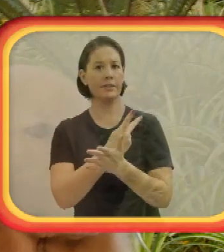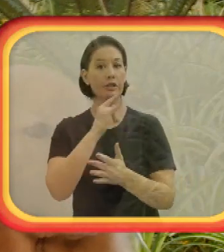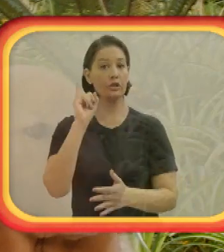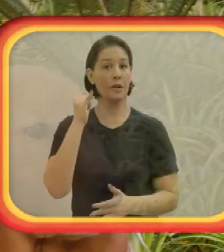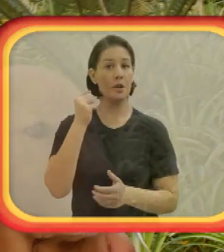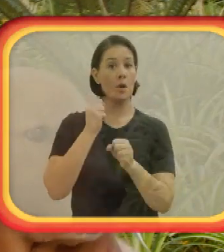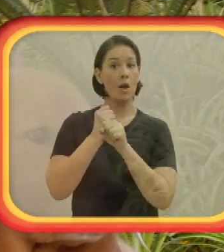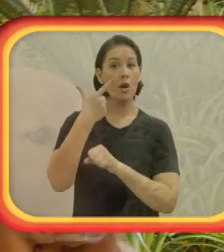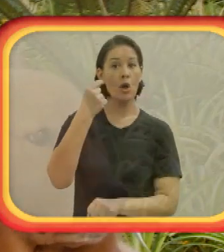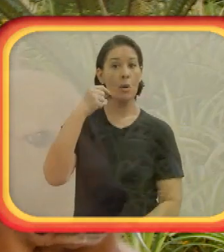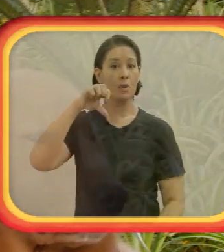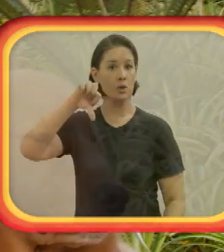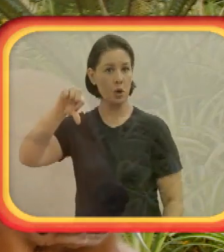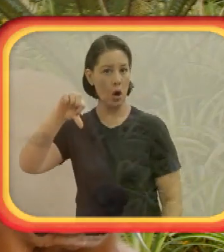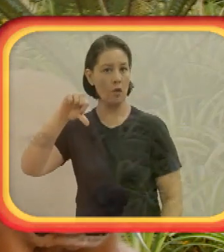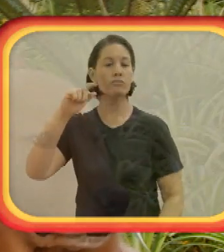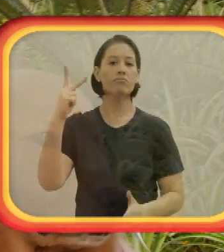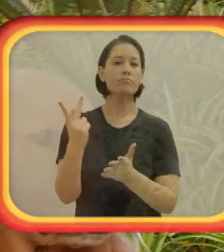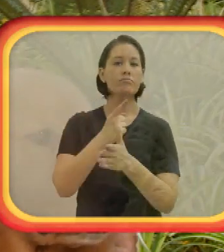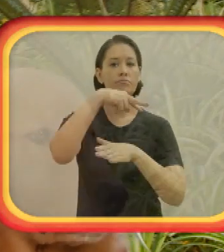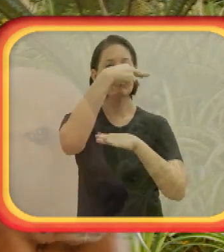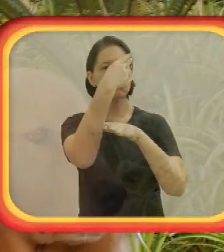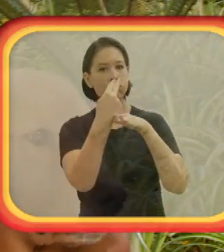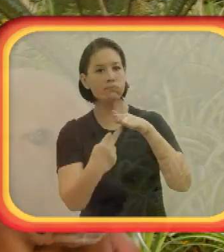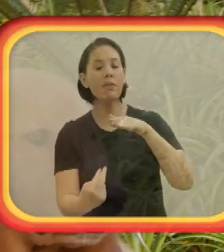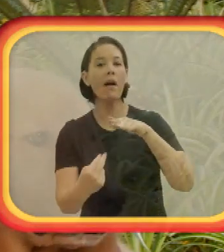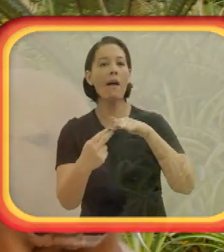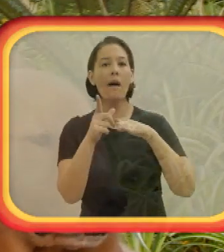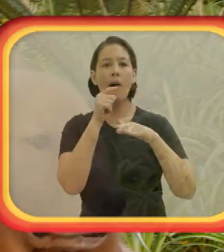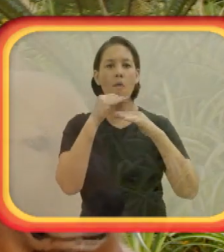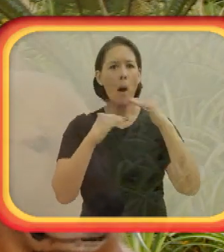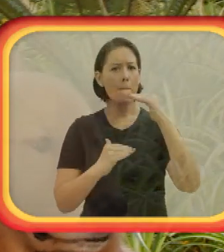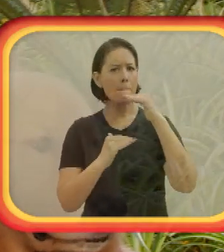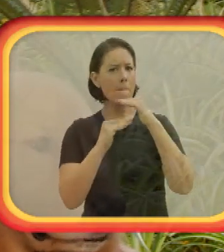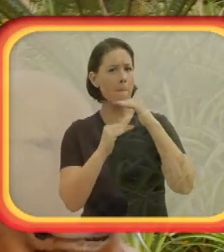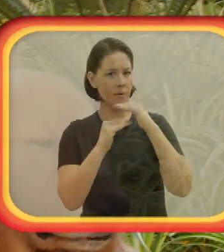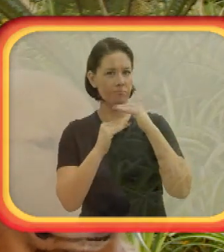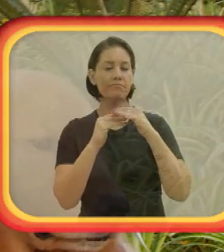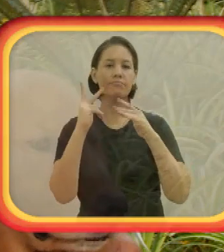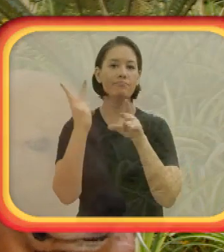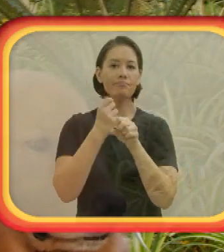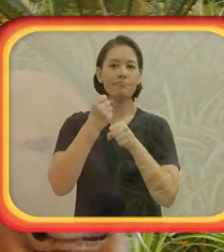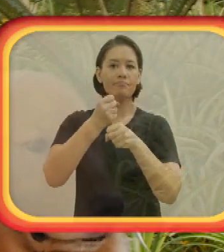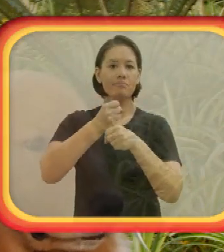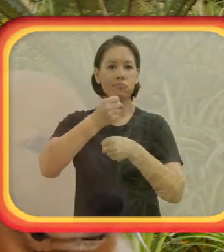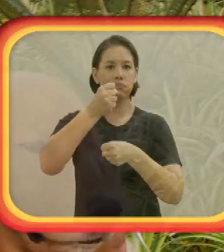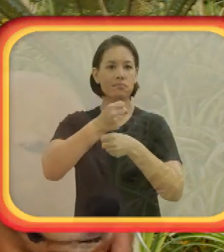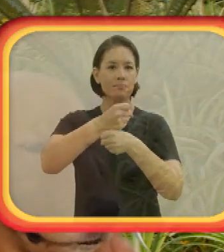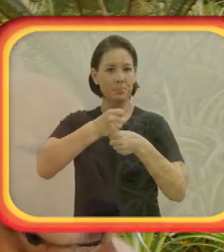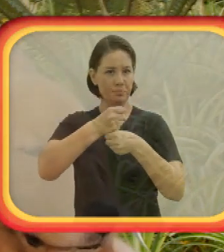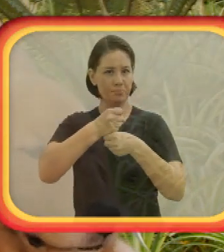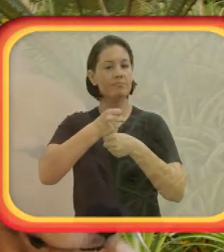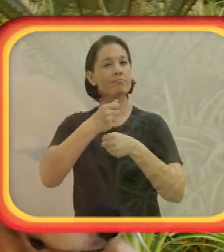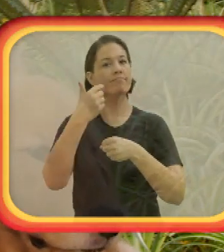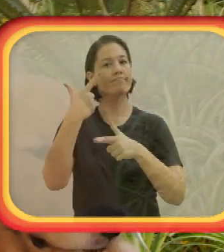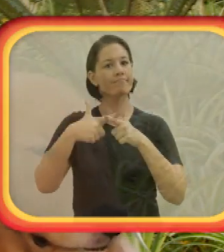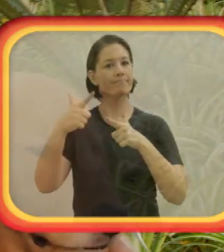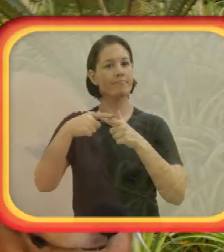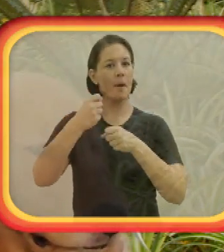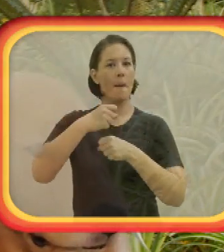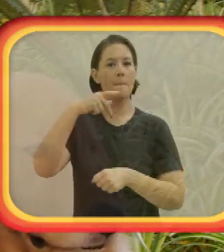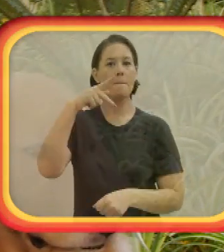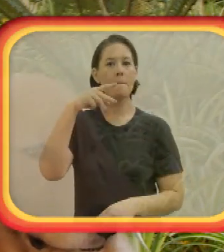de mergulho em água rasa, fraturei a quinta vértebra do cervical, né, lesionei a medula e